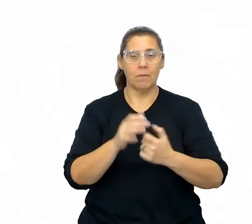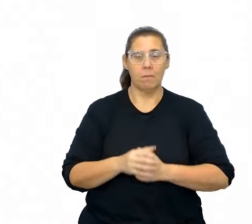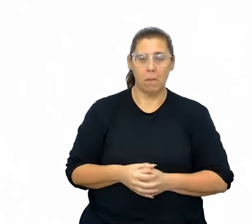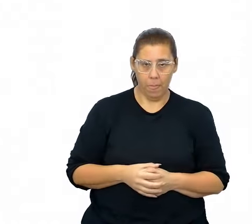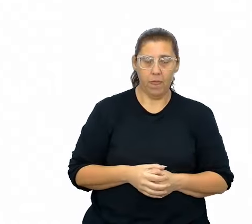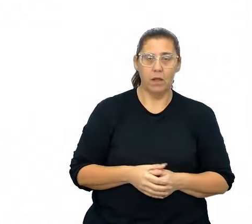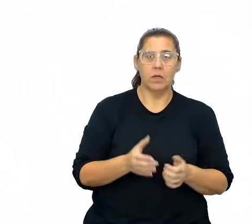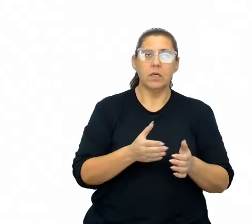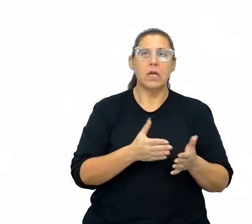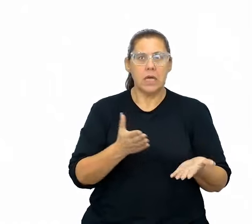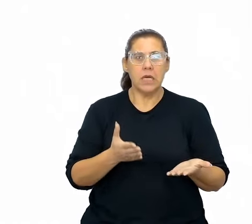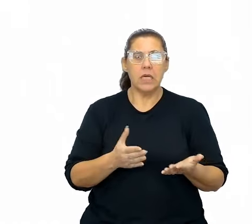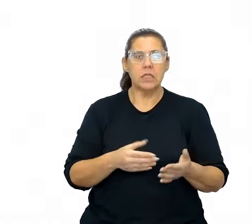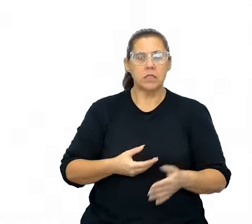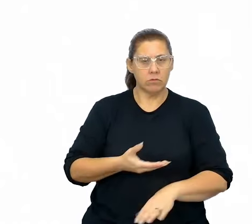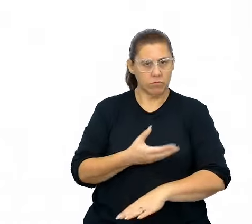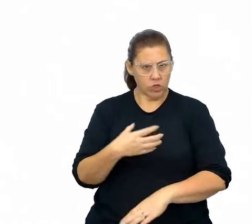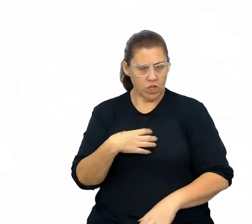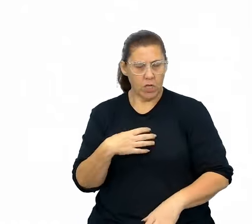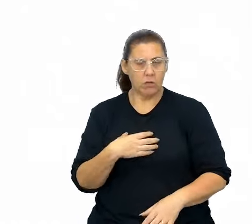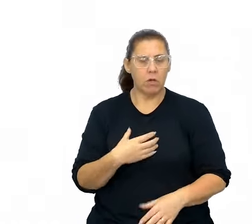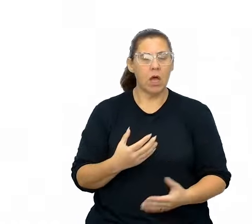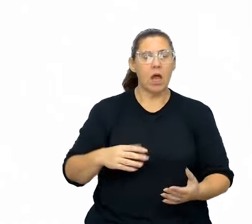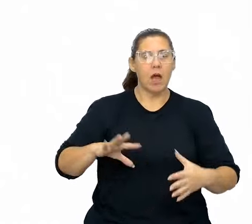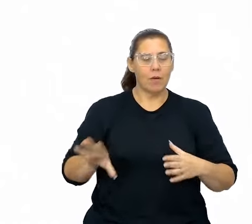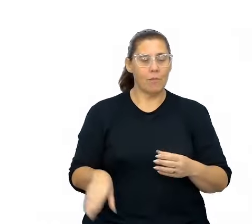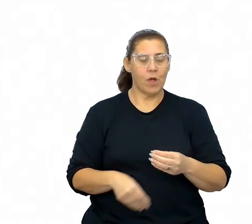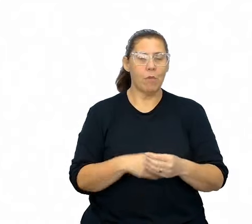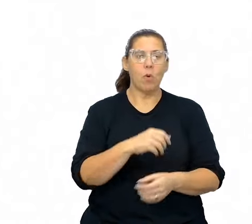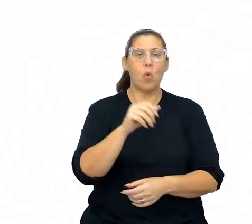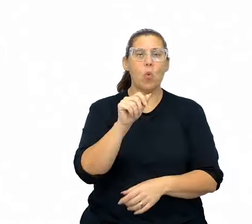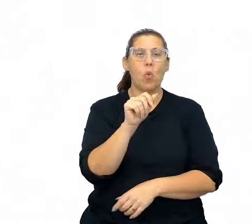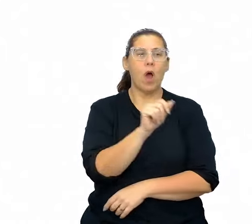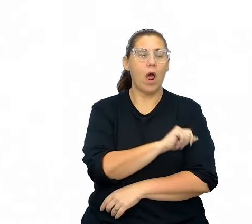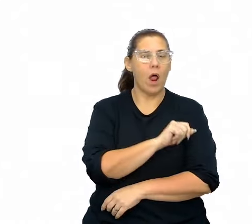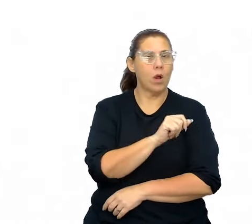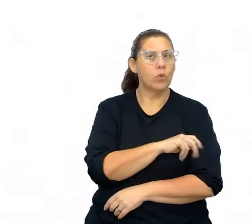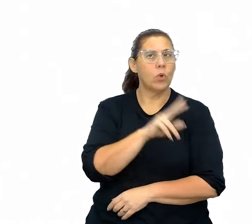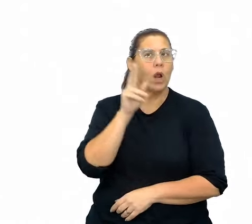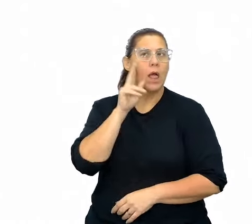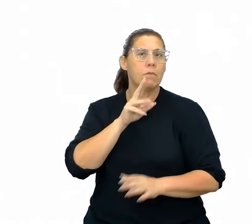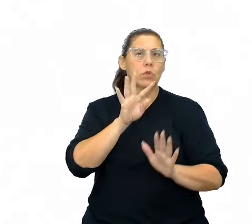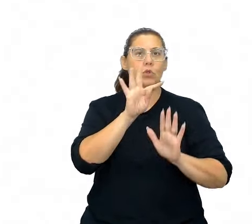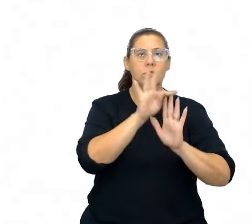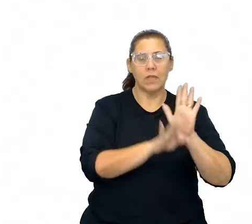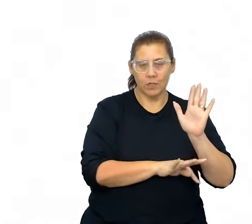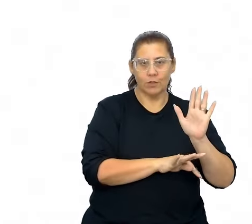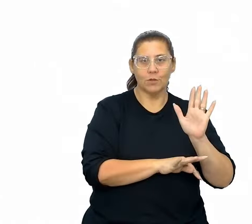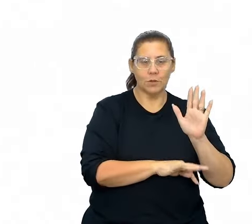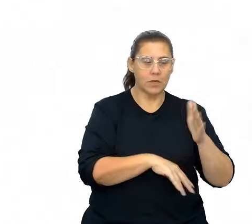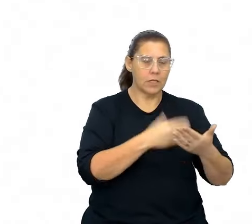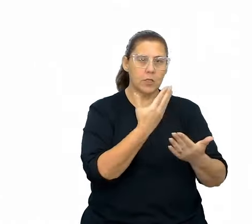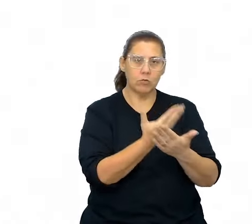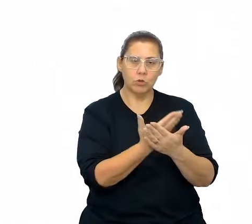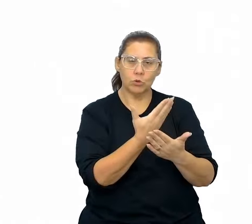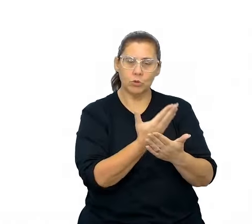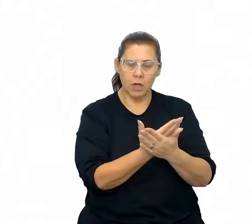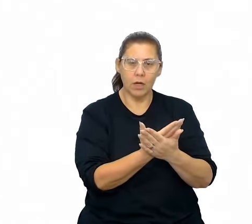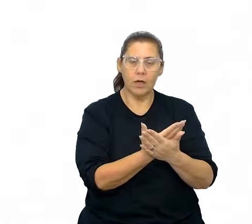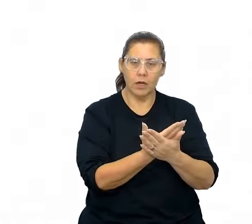expediente contribuirá para que os estudantes se lembrem do tipo de texto sobre o qual eles estão